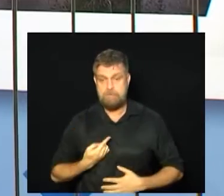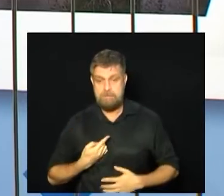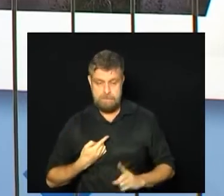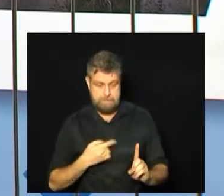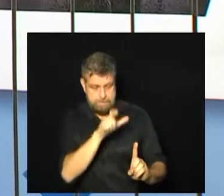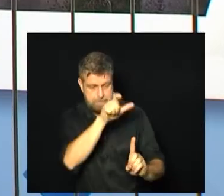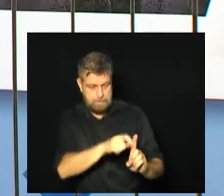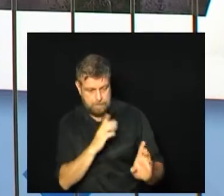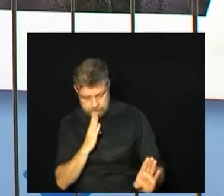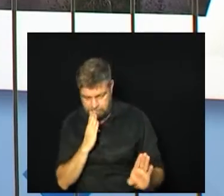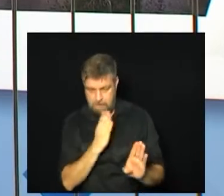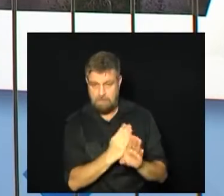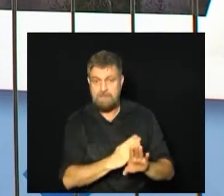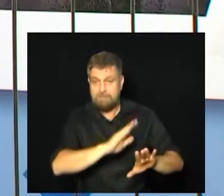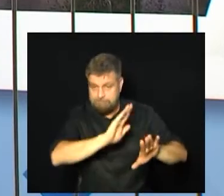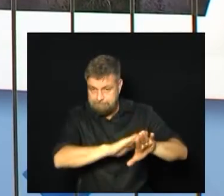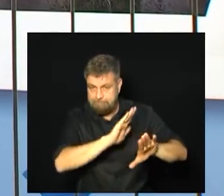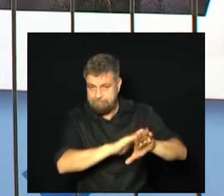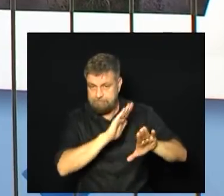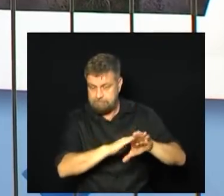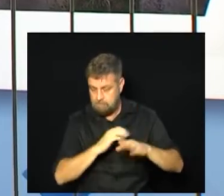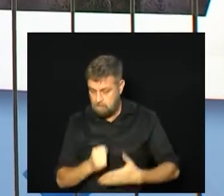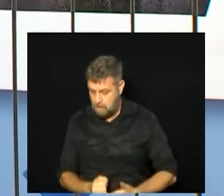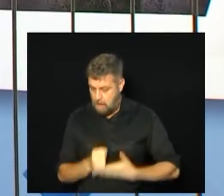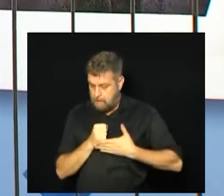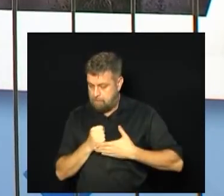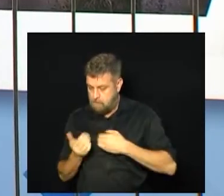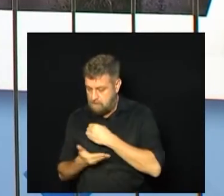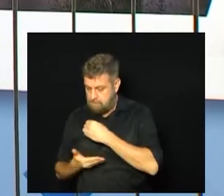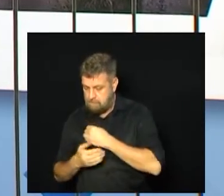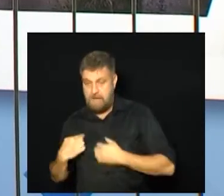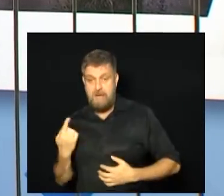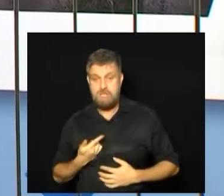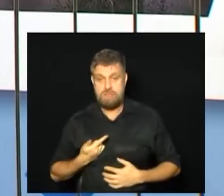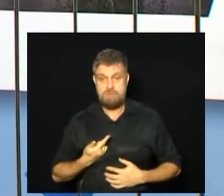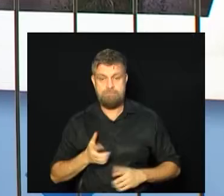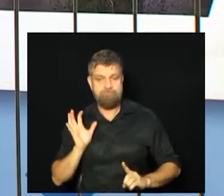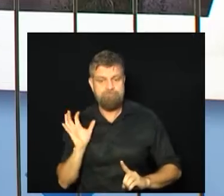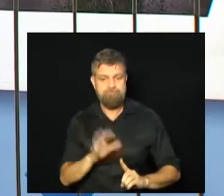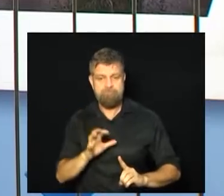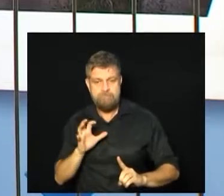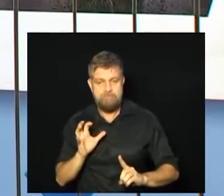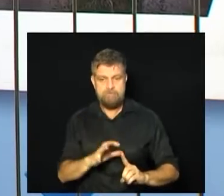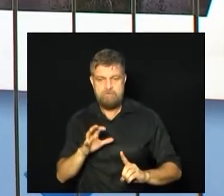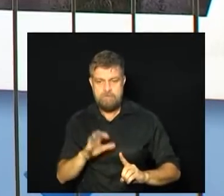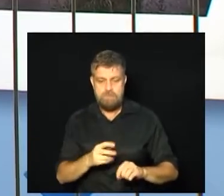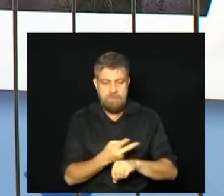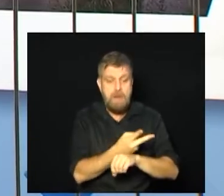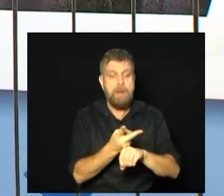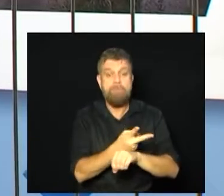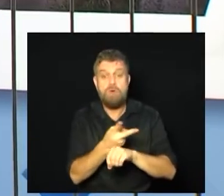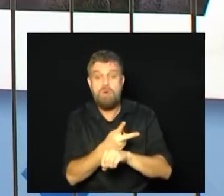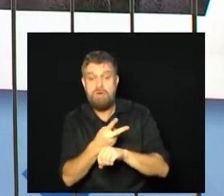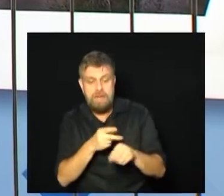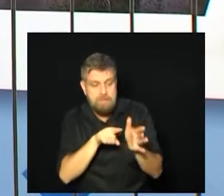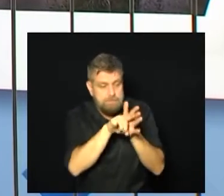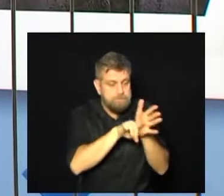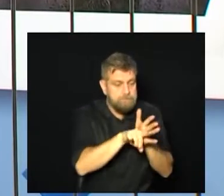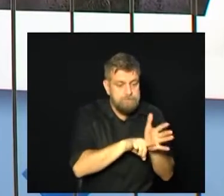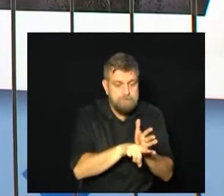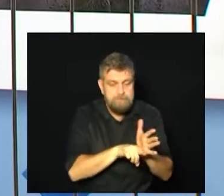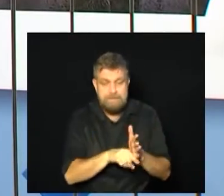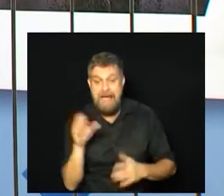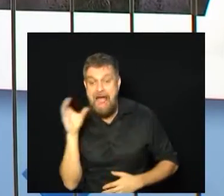encontrar os autores. Esse apoio é fundamental também para a gente conseguir pressionar as autoridades para buscarem as investigações o mais